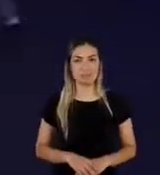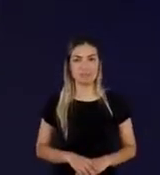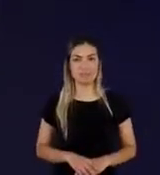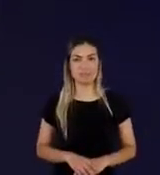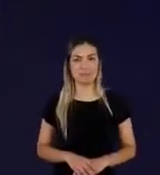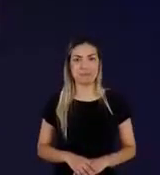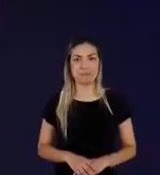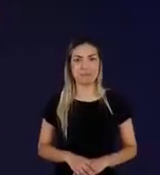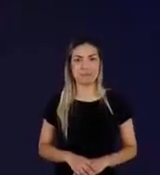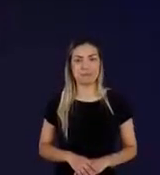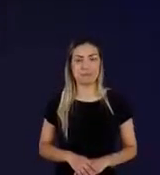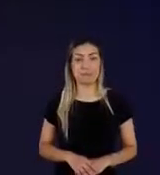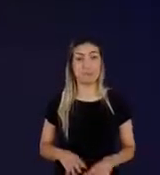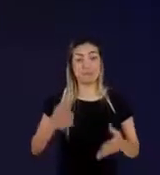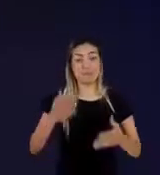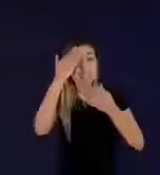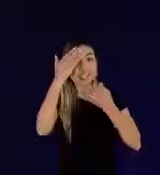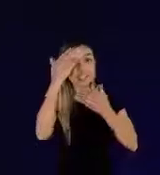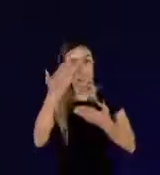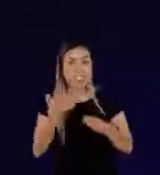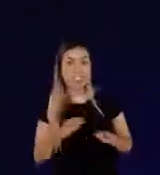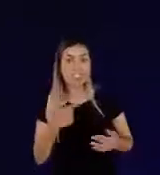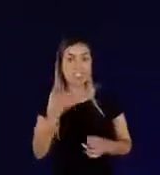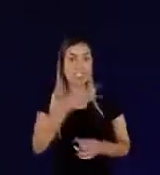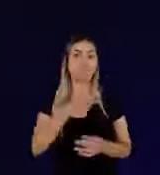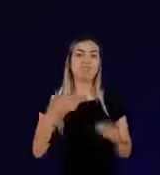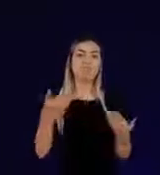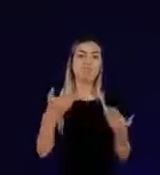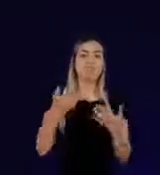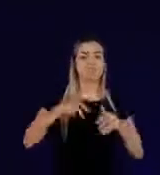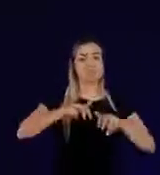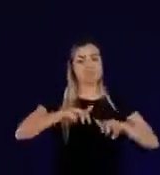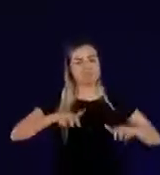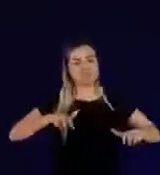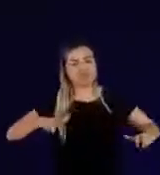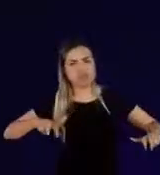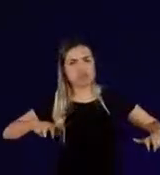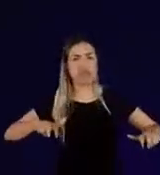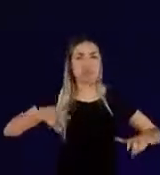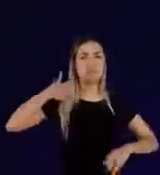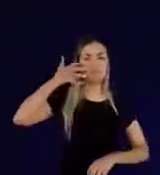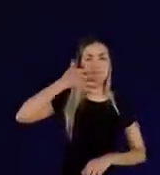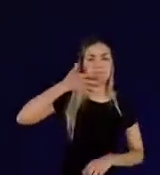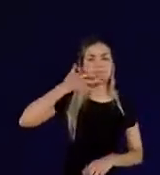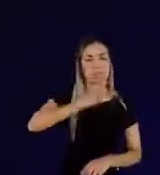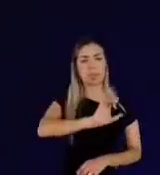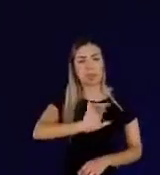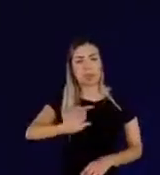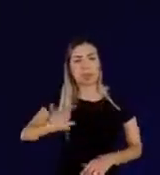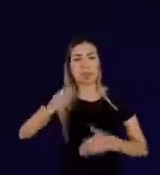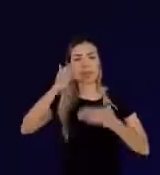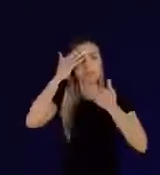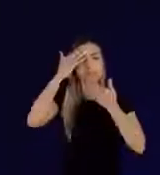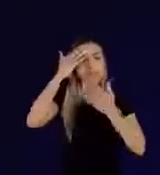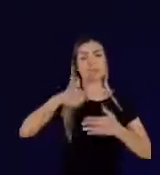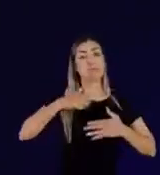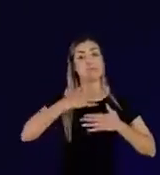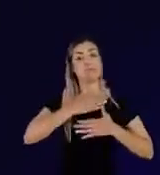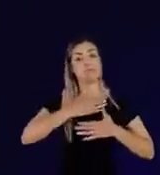Agradecemos a Elisa pela moderação deste painel, a todos os painelistas que aqui também estiveram. Grande satisfação tê-los todos